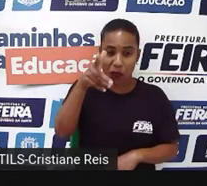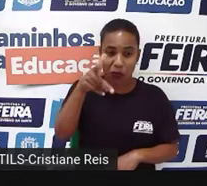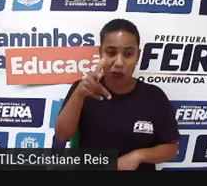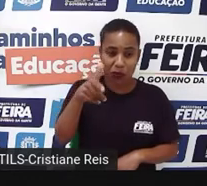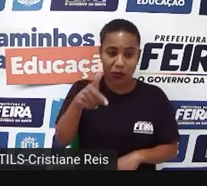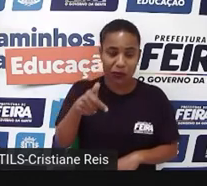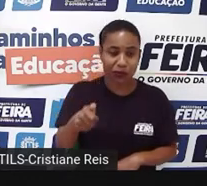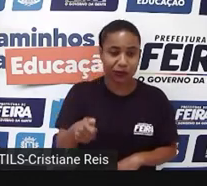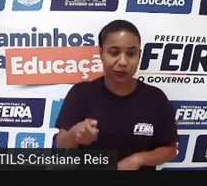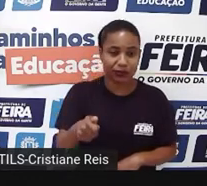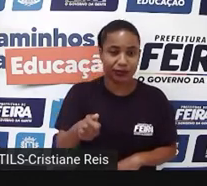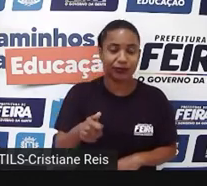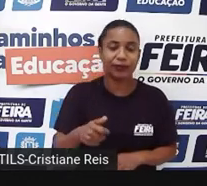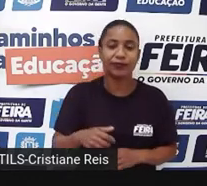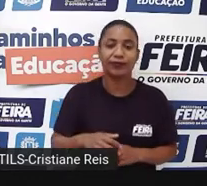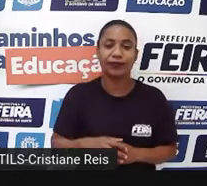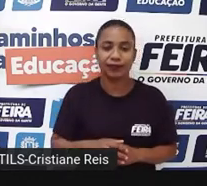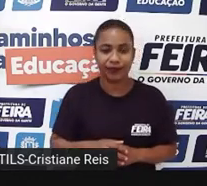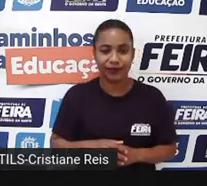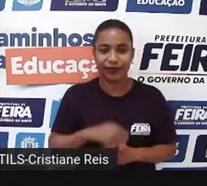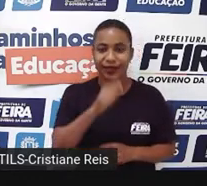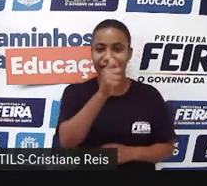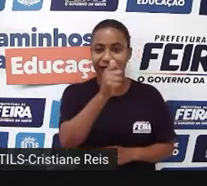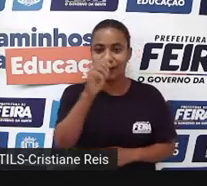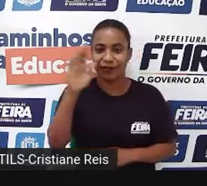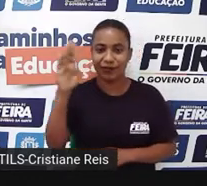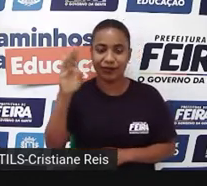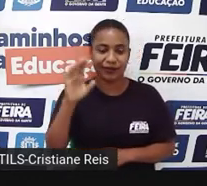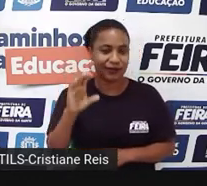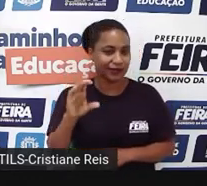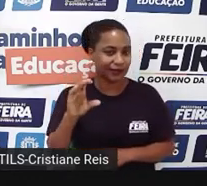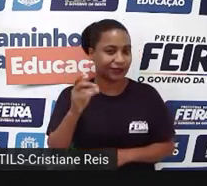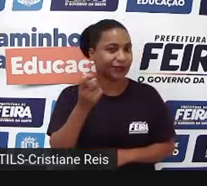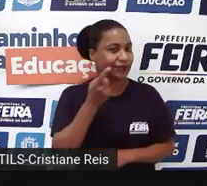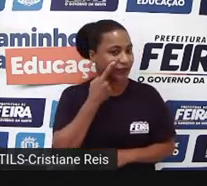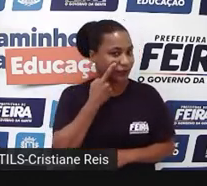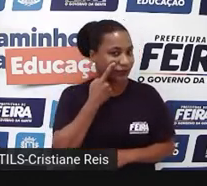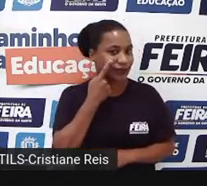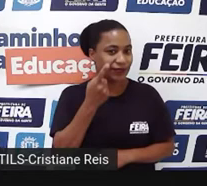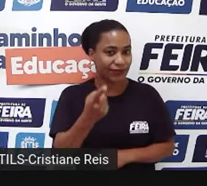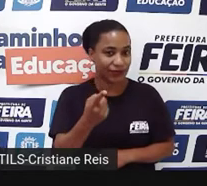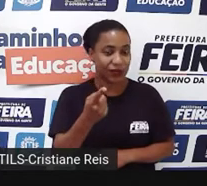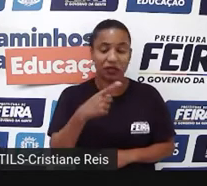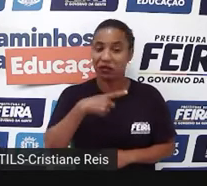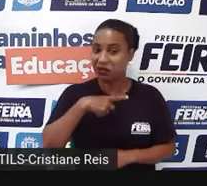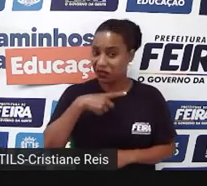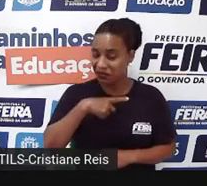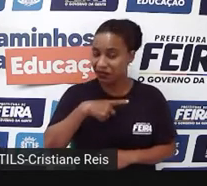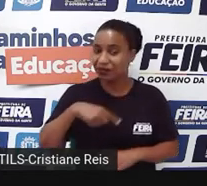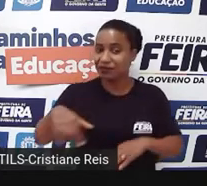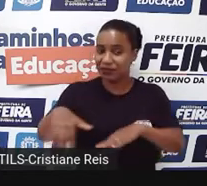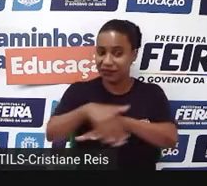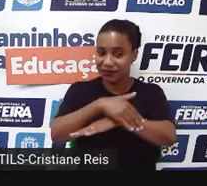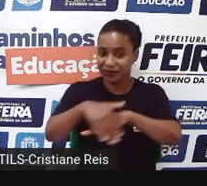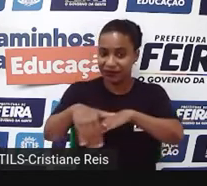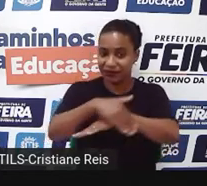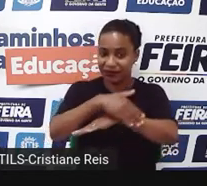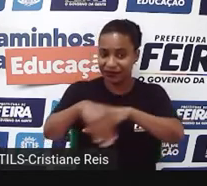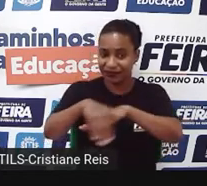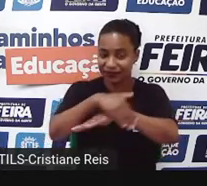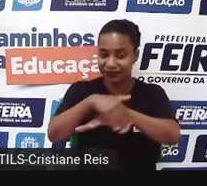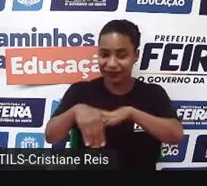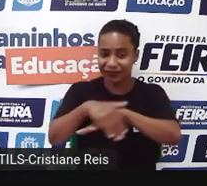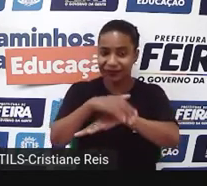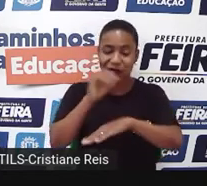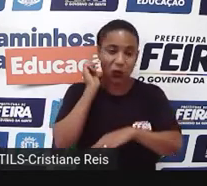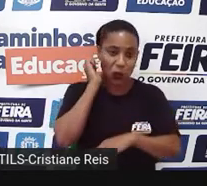feature a terrible, frightening situation. Então, nós temos aqui um filme de horror. Na verdade, né, esses